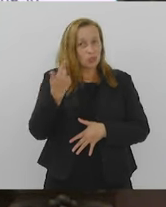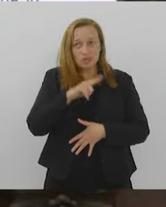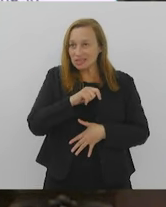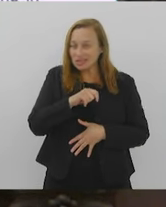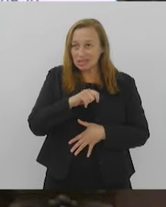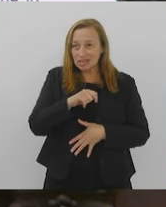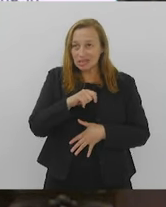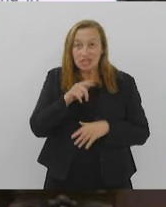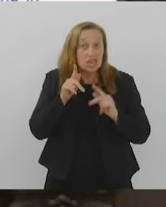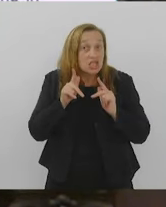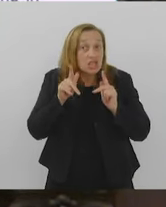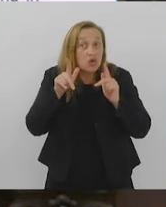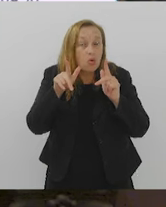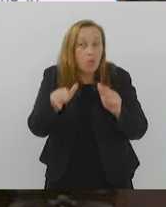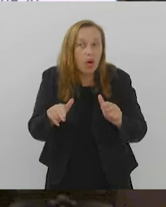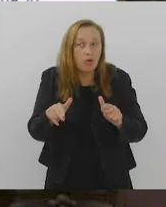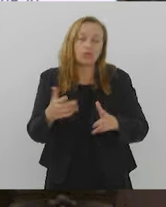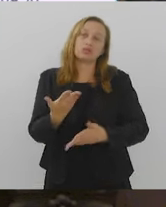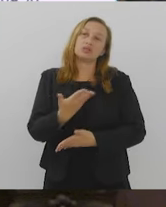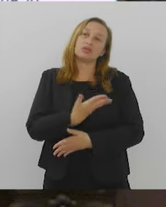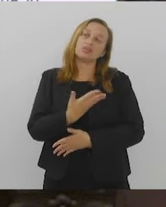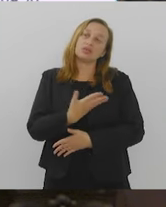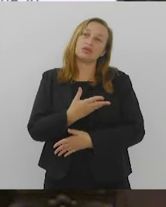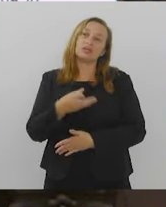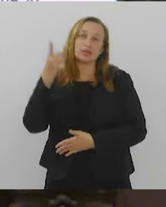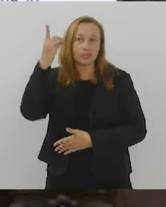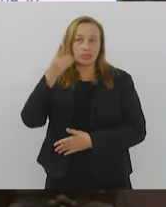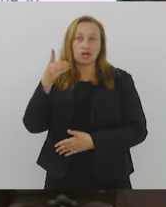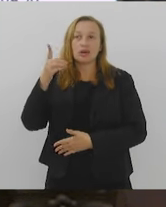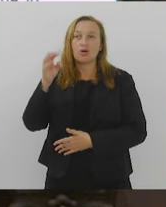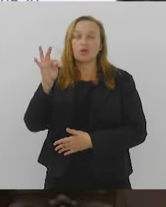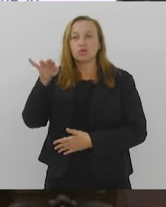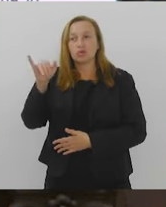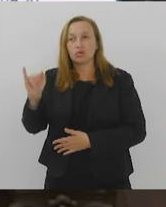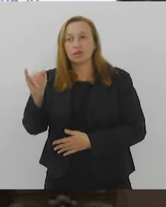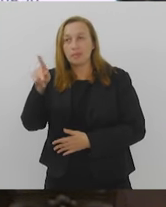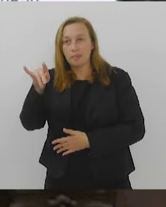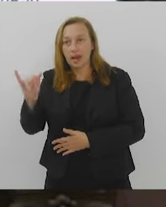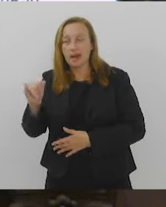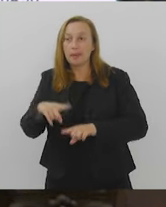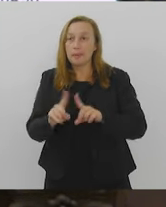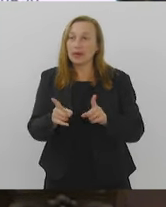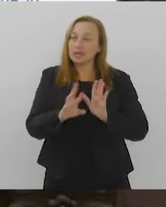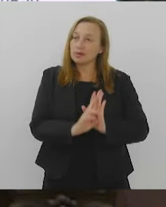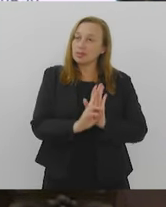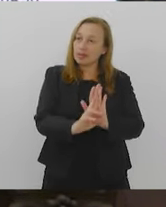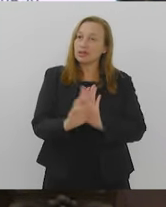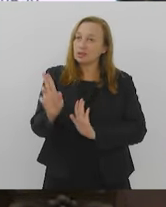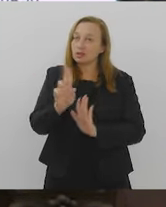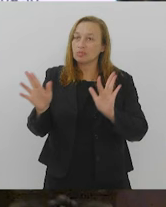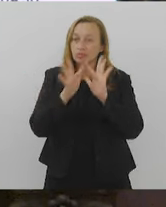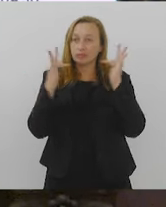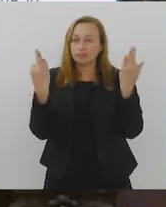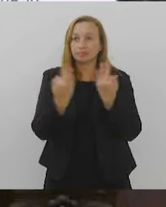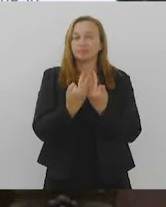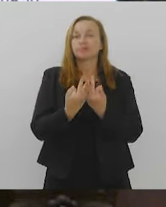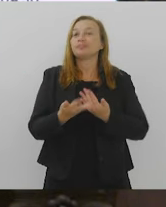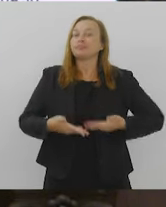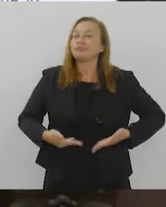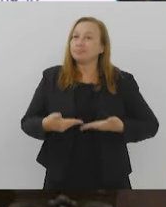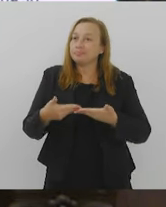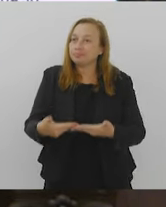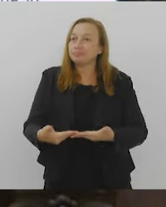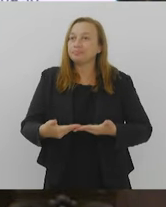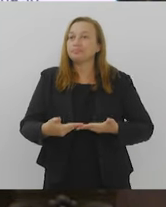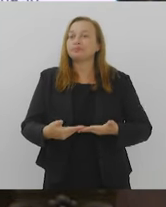altura do nosso saudoso Otônio de Paula pai, mas vim representando aqui em nome da família, fui convidado